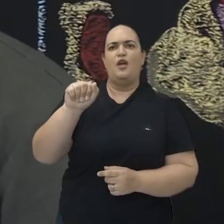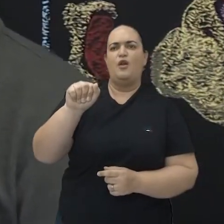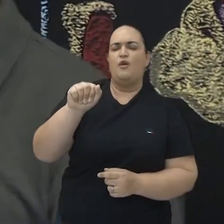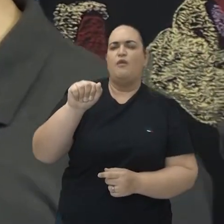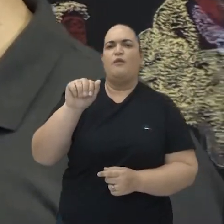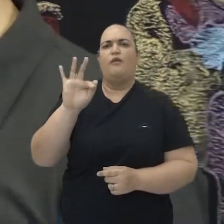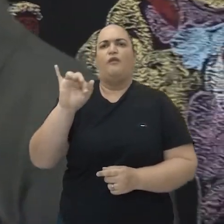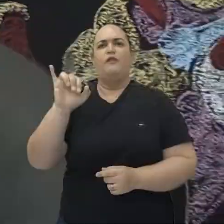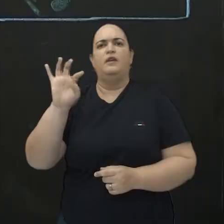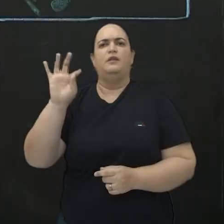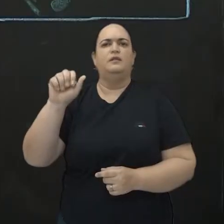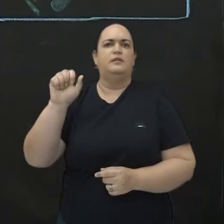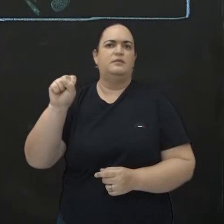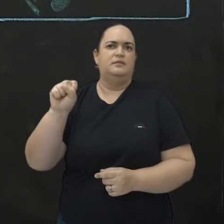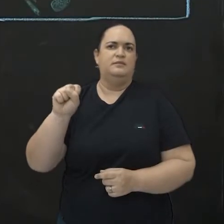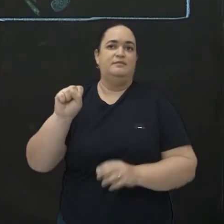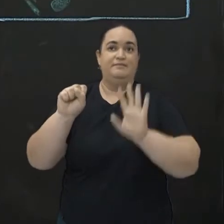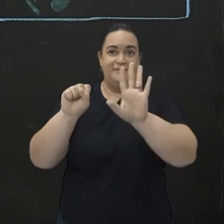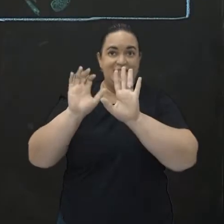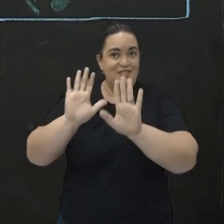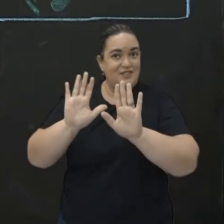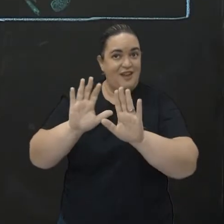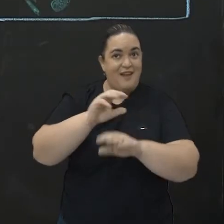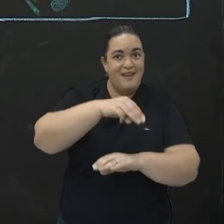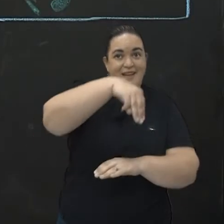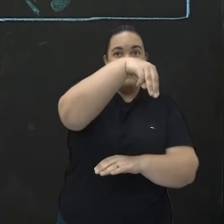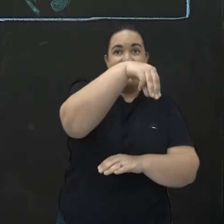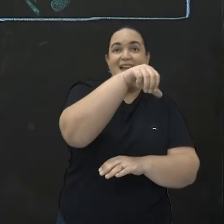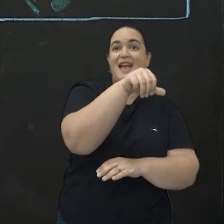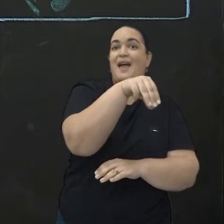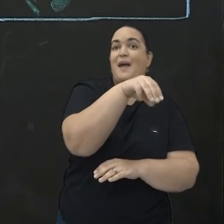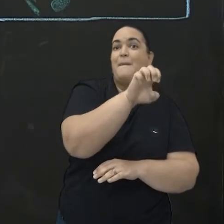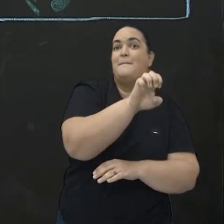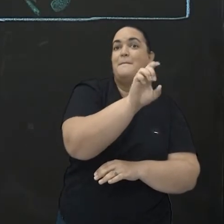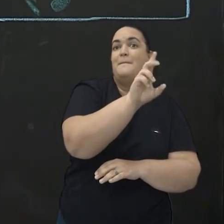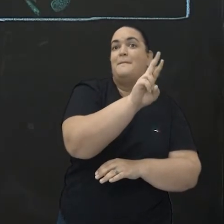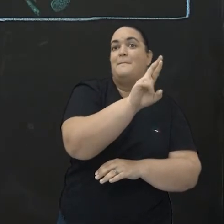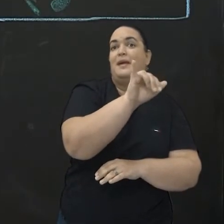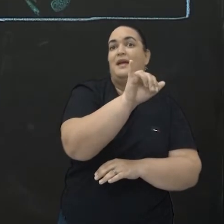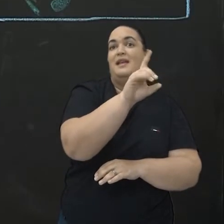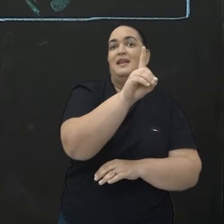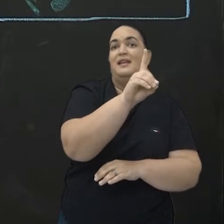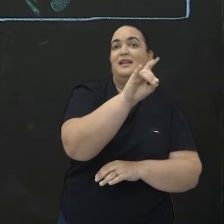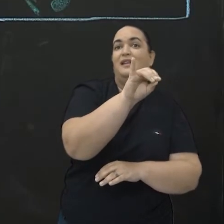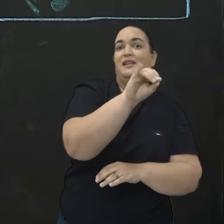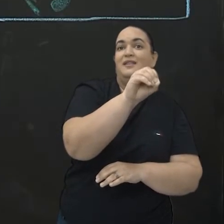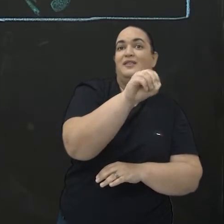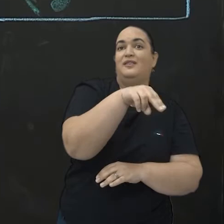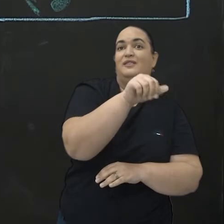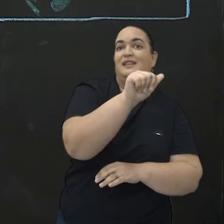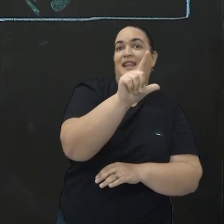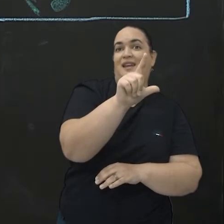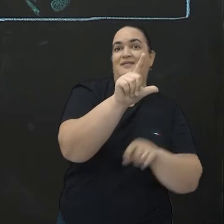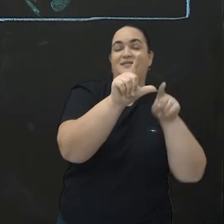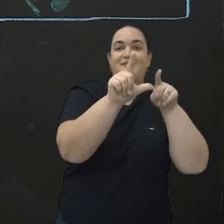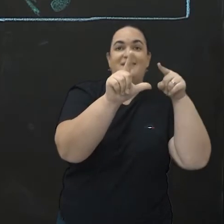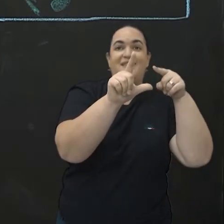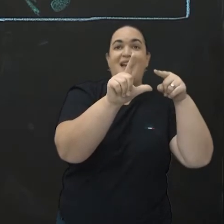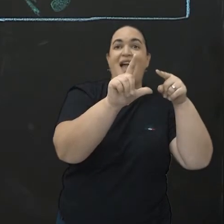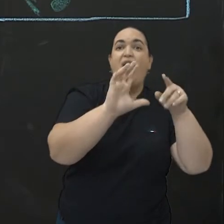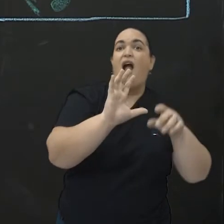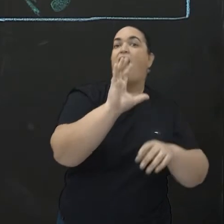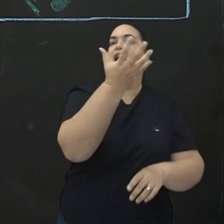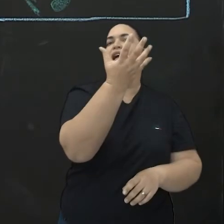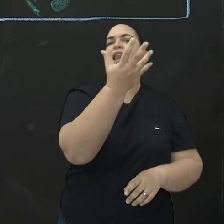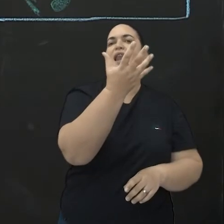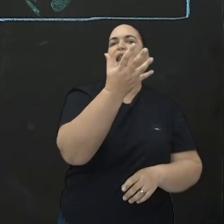Ásia Meridional, já vamos aparecer aí com o clima tropical. O clima tropical ele é caracterizado justamente